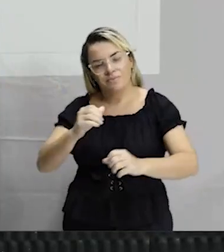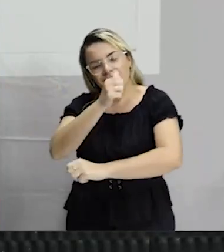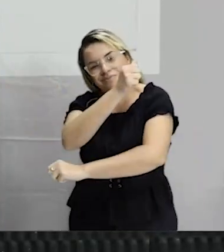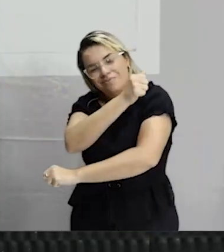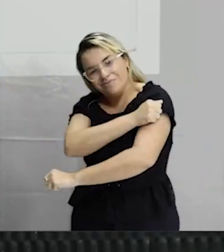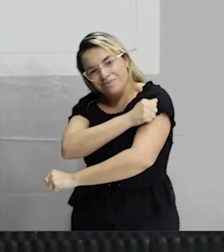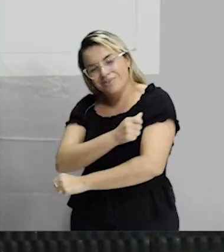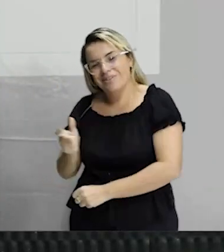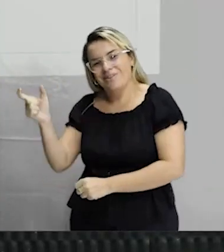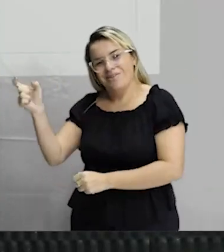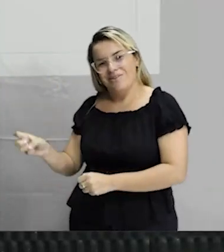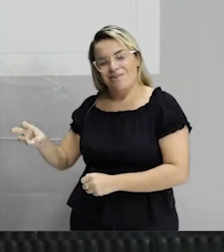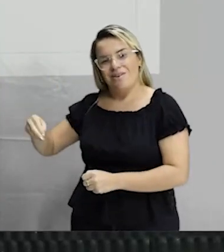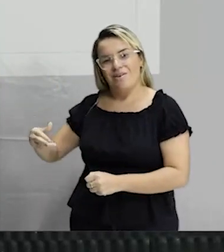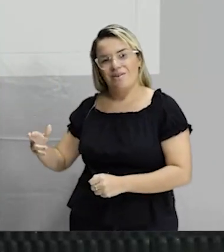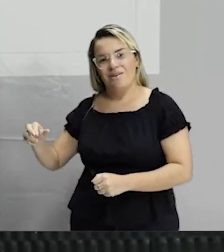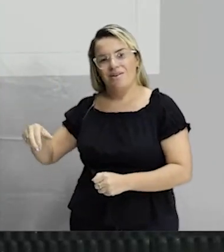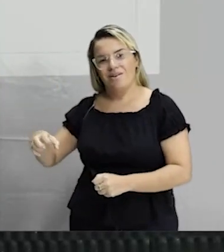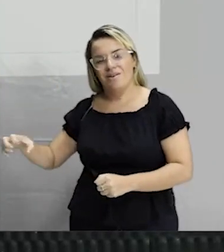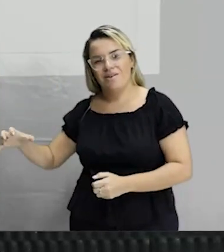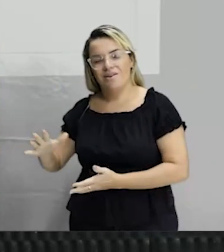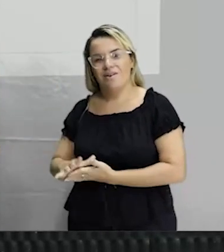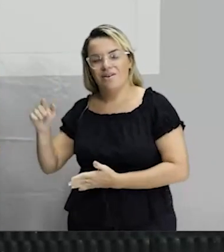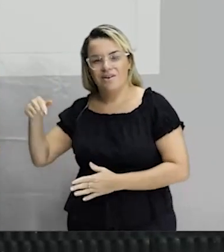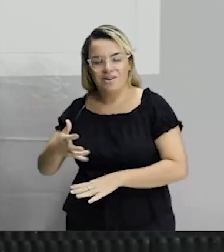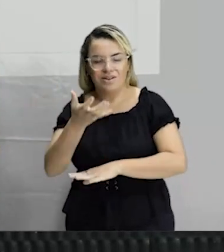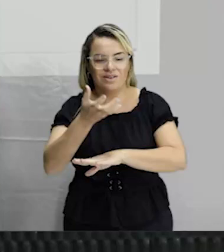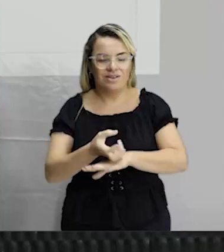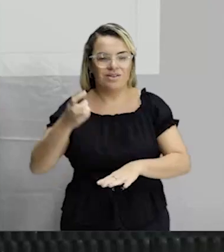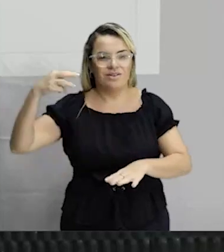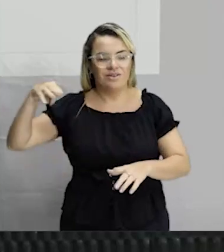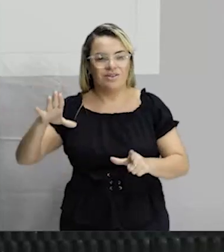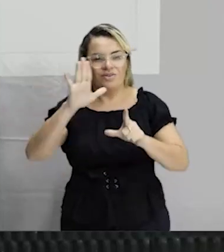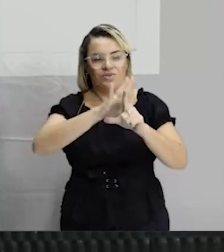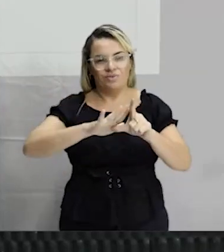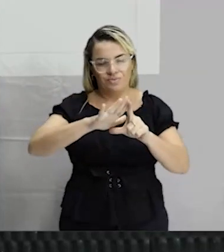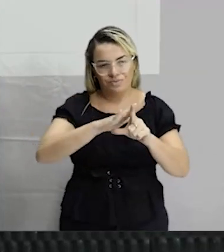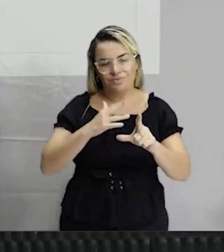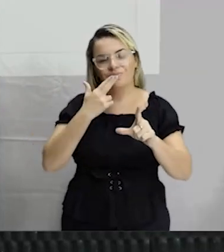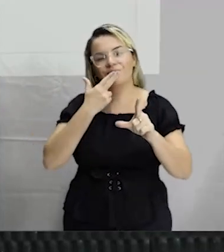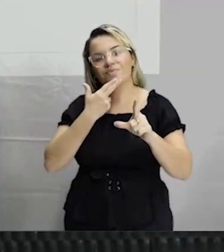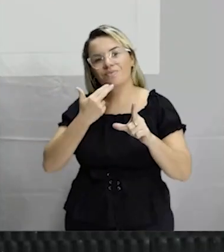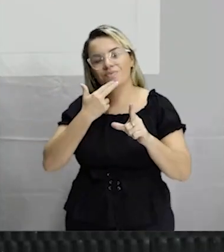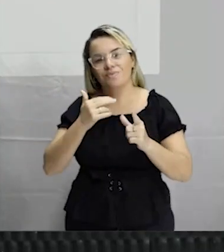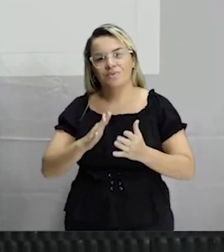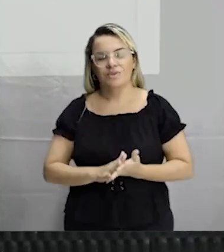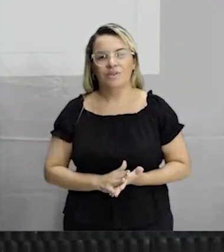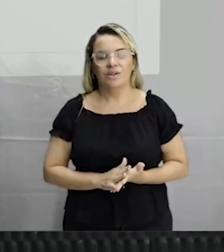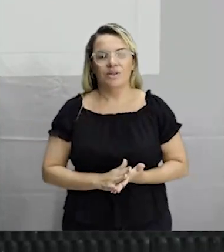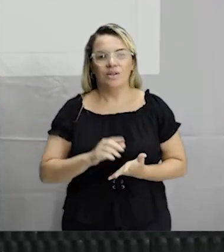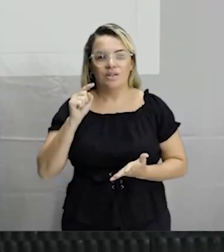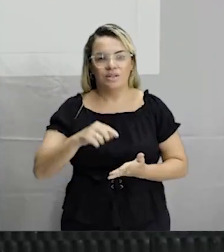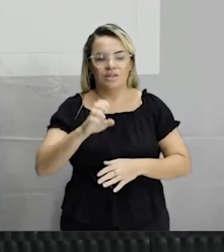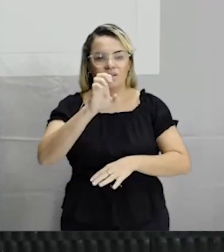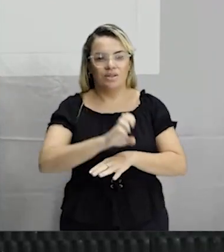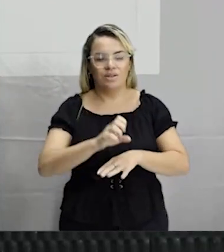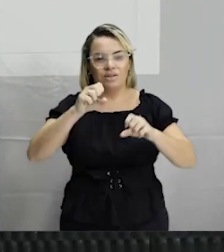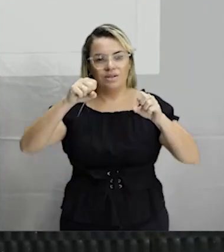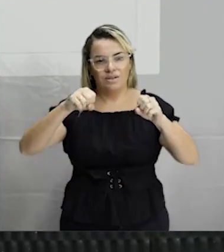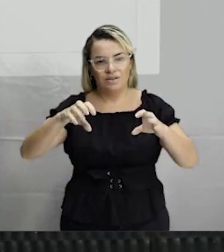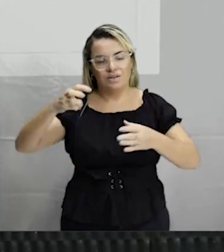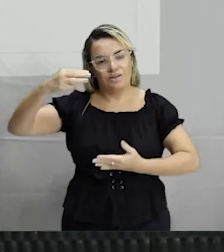Olá pessoal, aqui é o professor Maroni Beckman, professor de matemática da plataforma Gonçalves Dias e da Rede Estadual de Ensino do